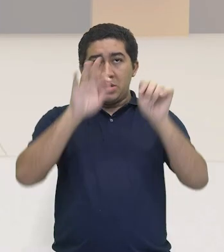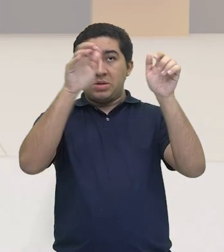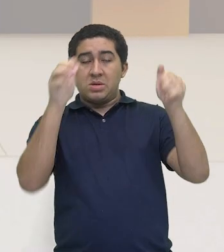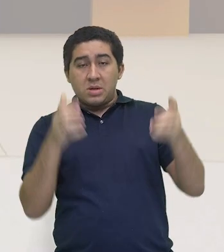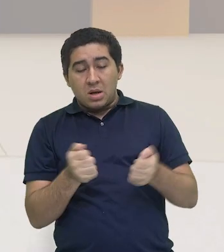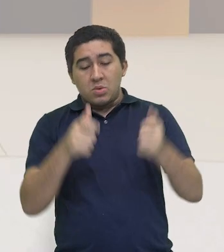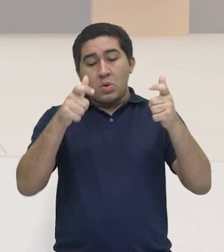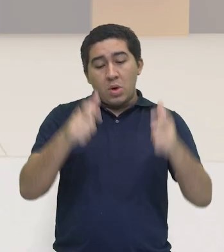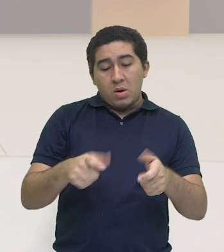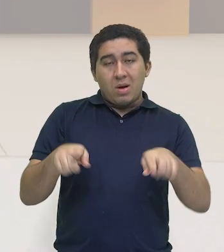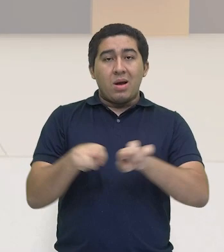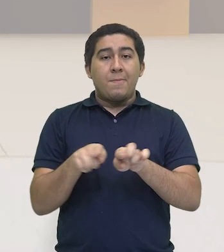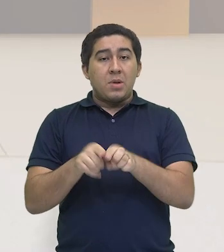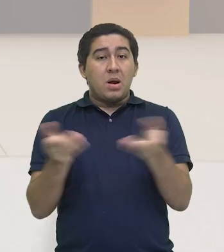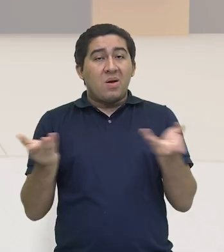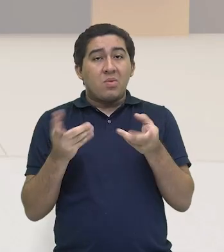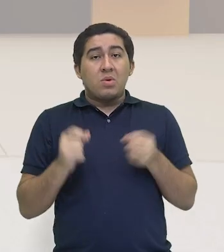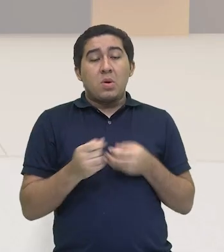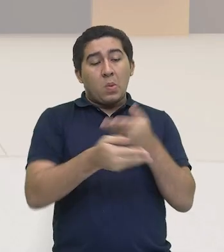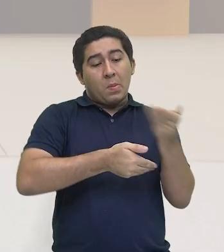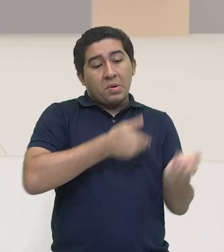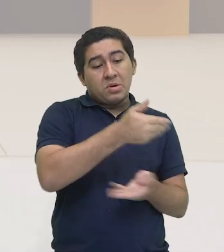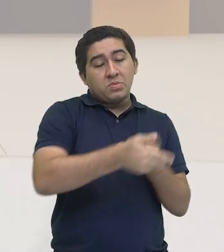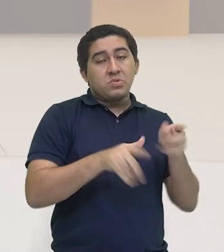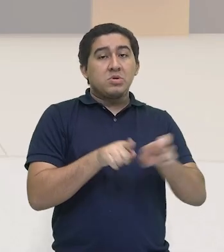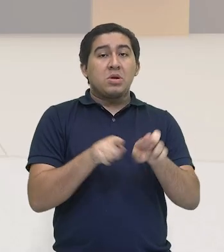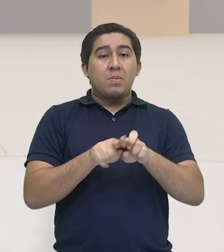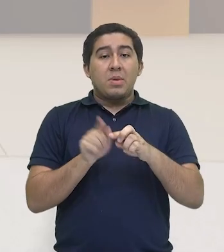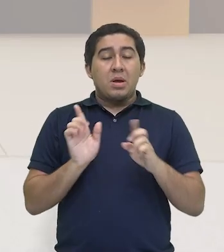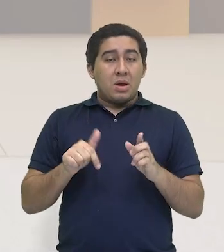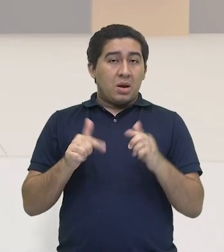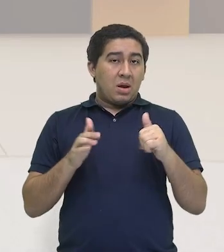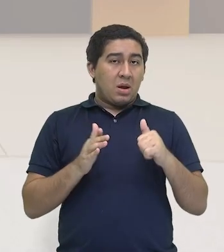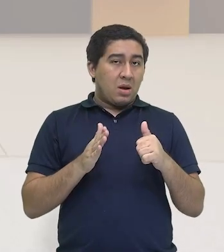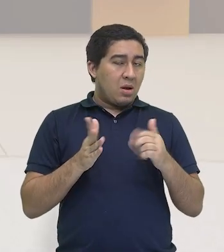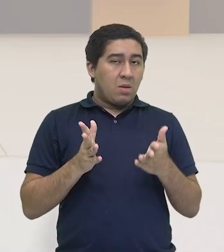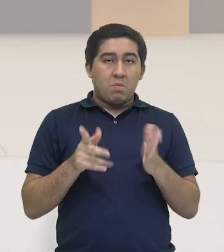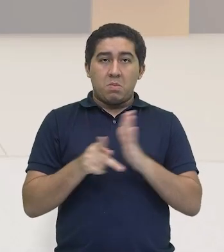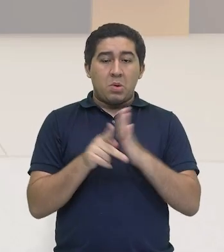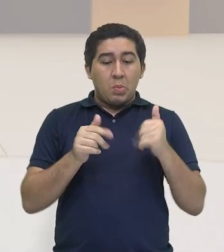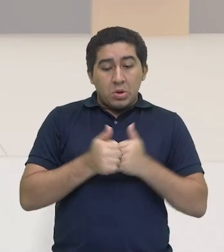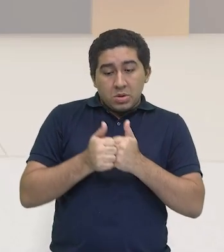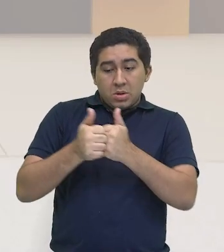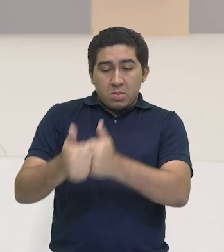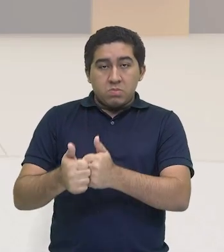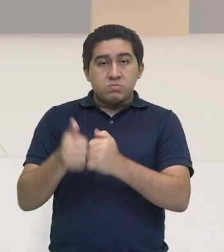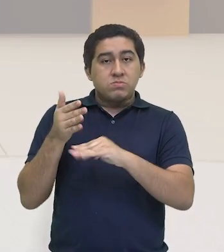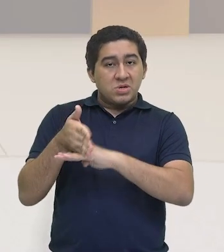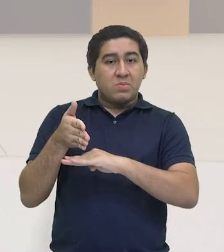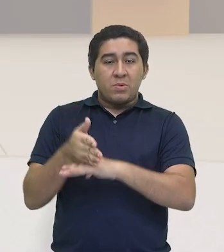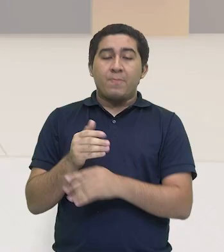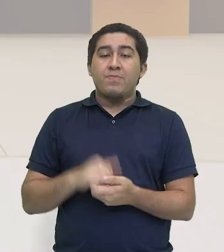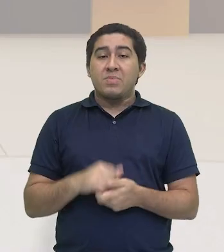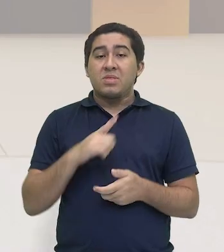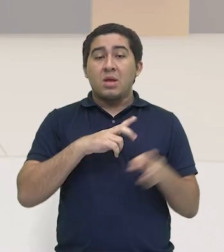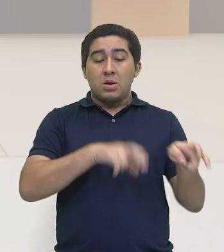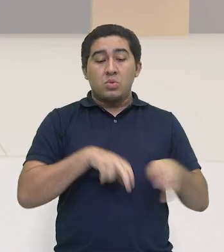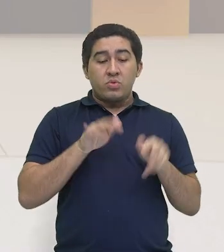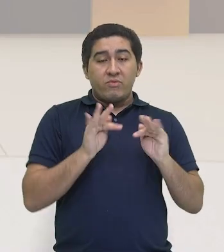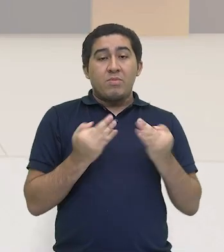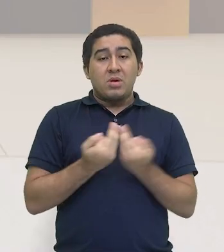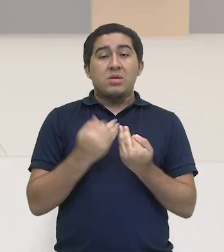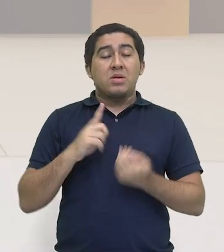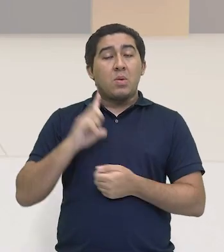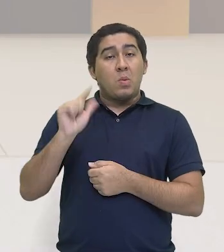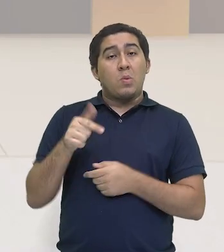local, e agora a gente está falando de cooperativismo e associativismo, né? E aí nós temos o agricultor familiar. Mas além dele